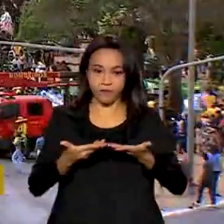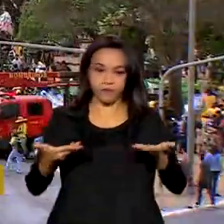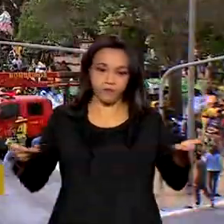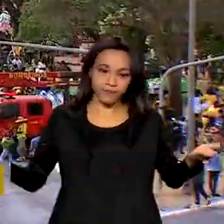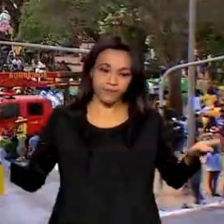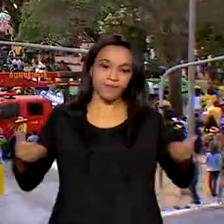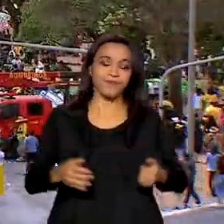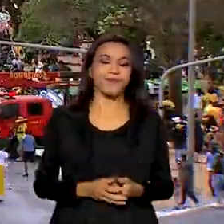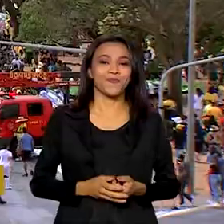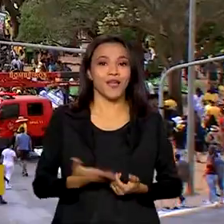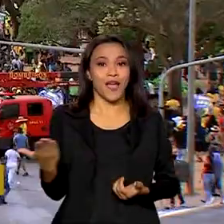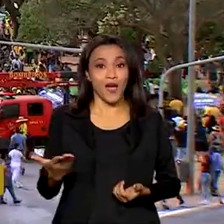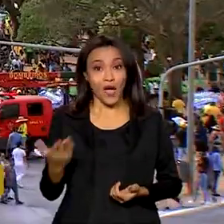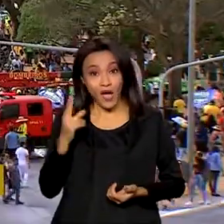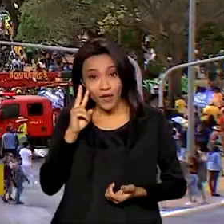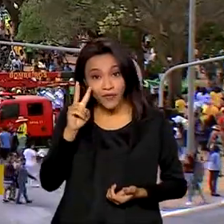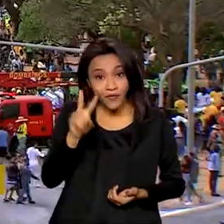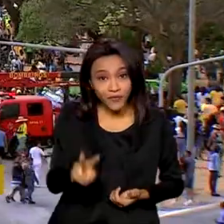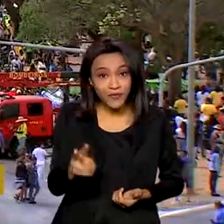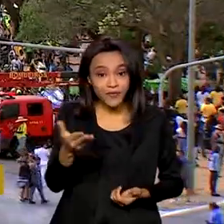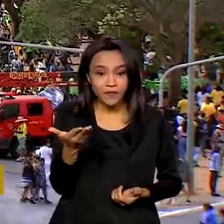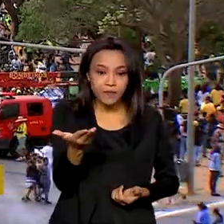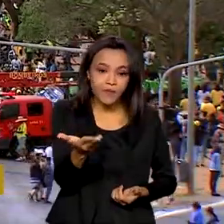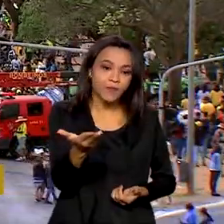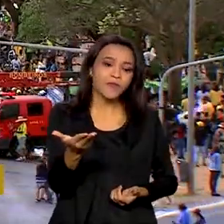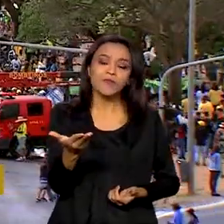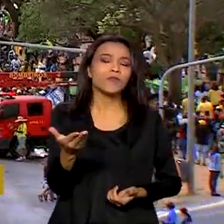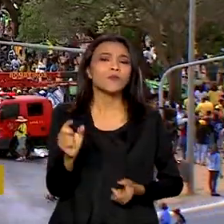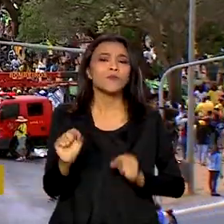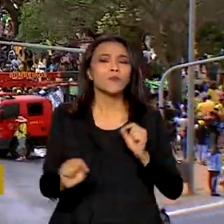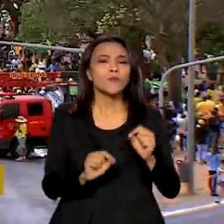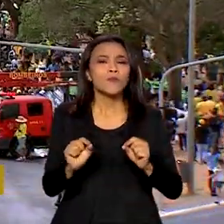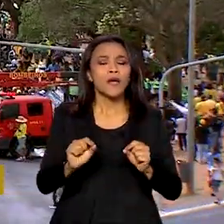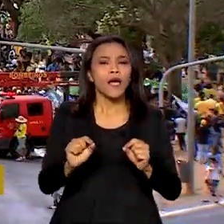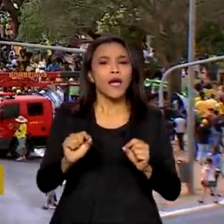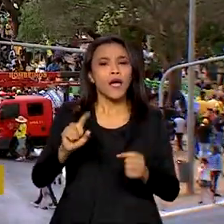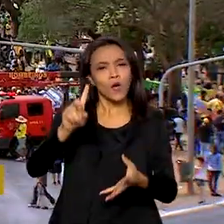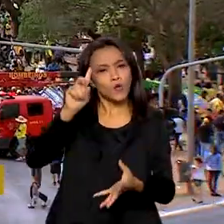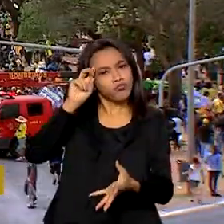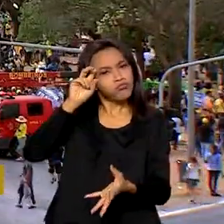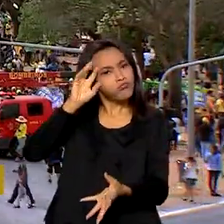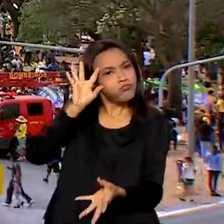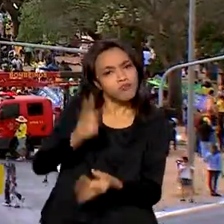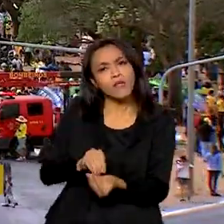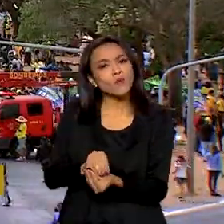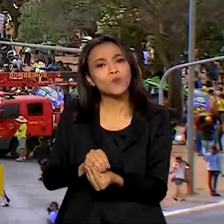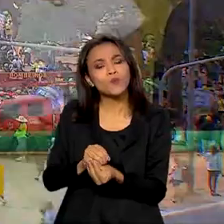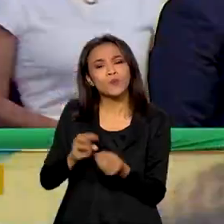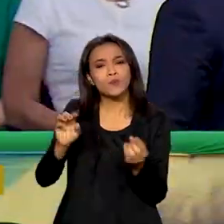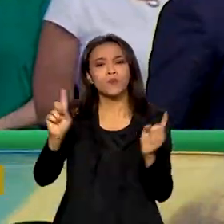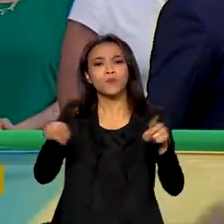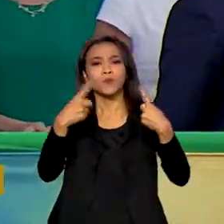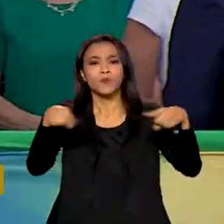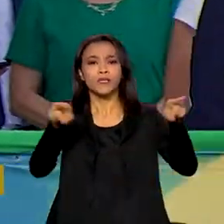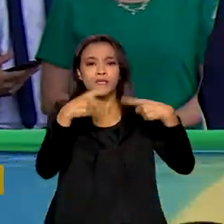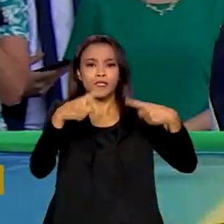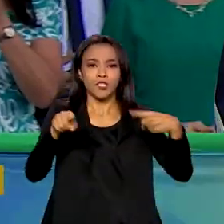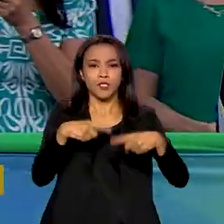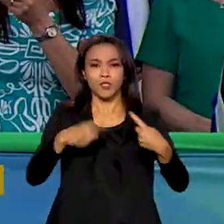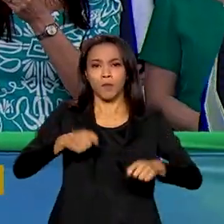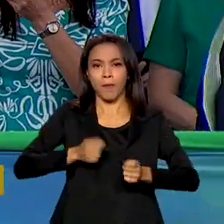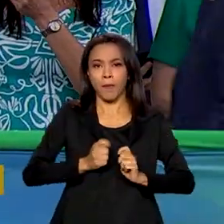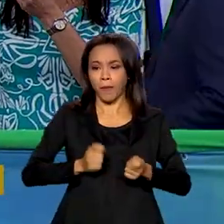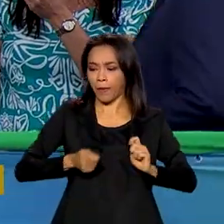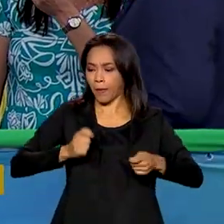A gente viu ali o exórdio, né, coronel? Isso é como se fosse um resumo do hino ali, é uma tradição? Isso, esse exórdio faz parte também